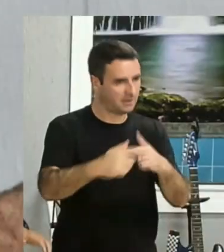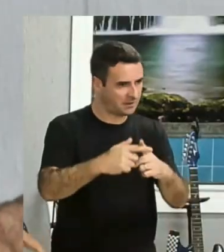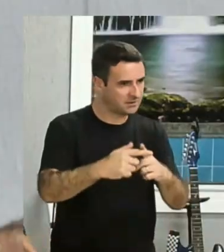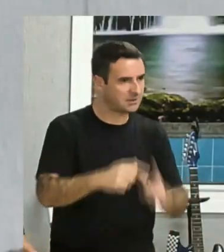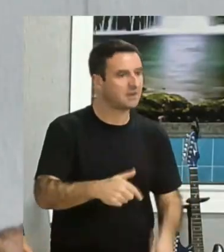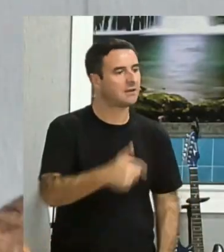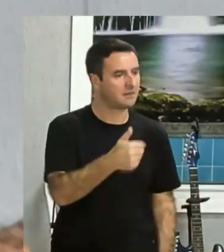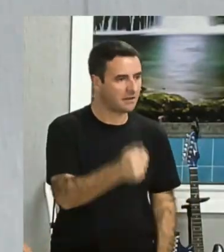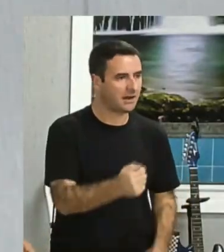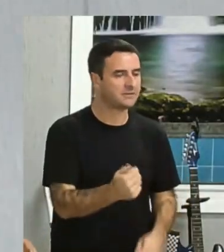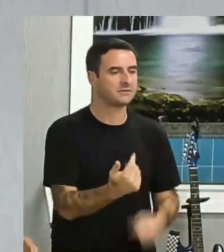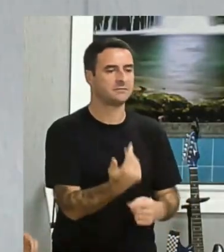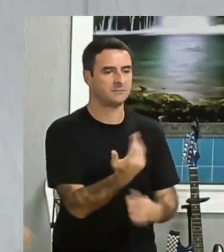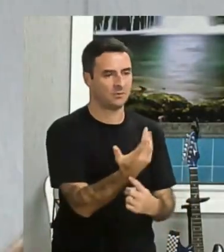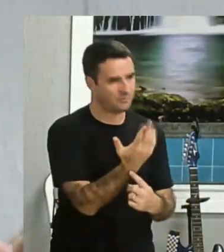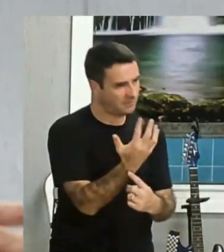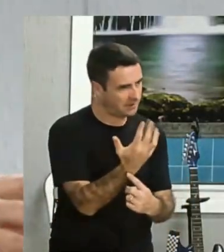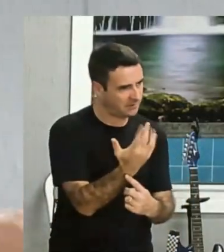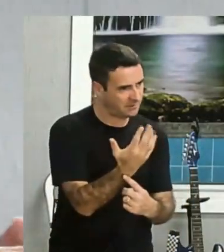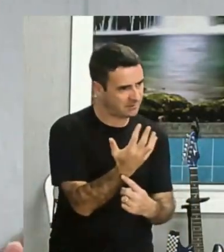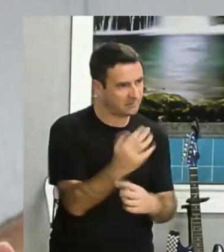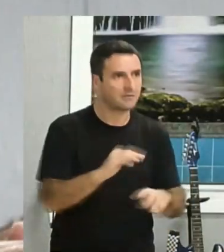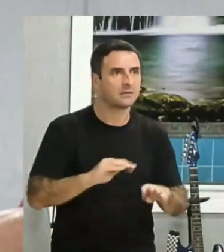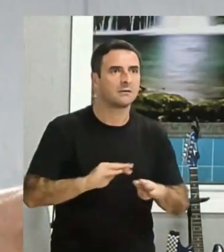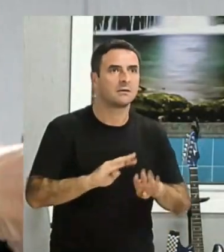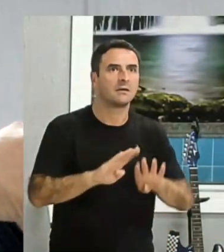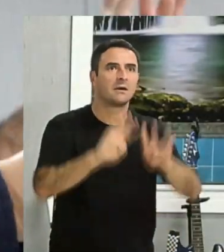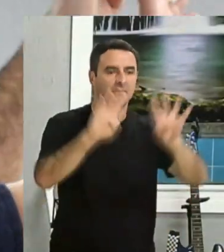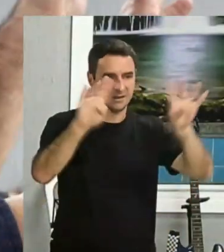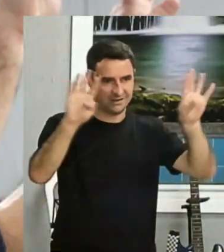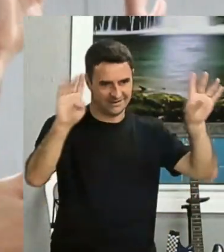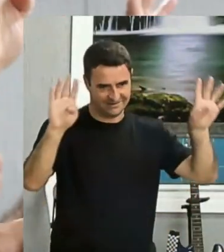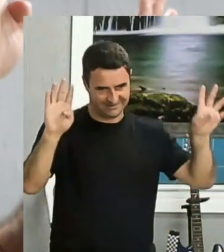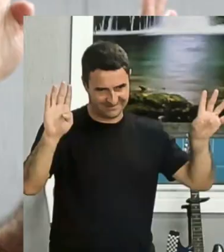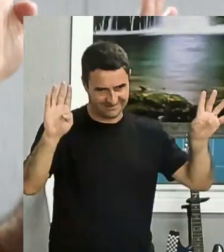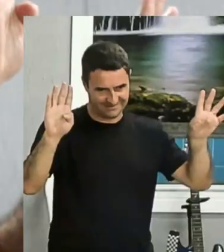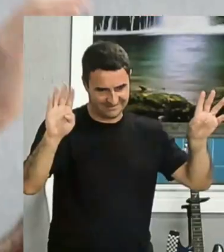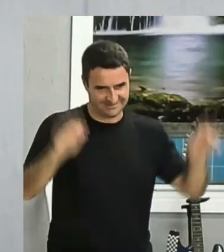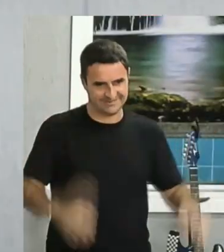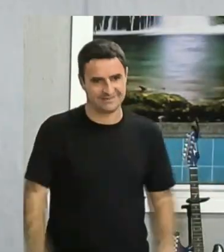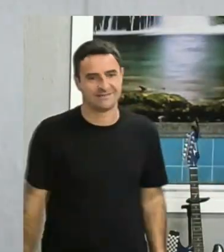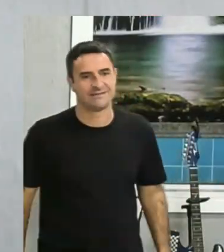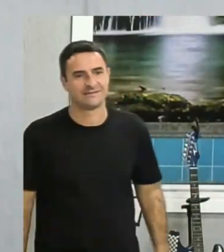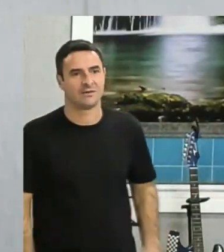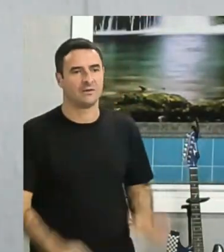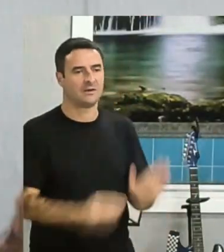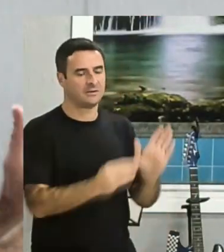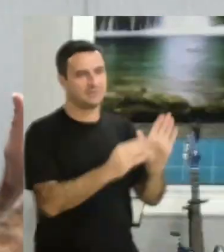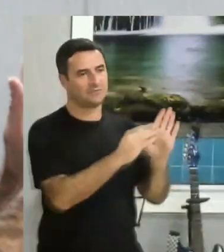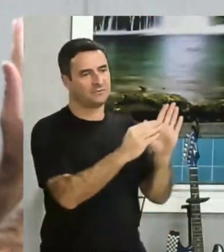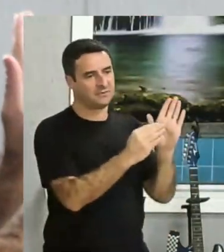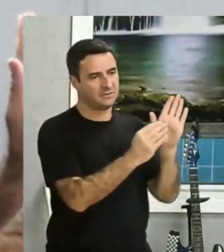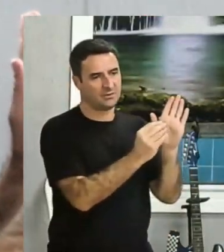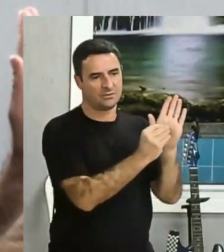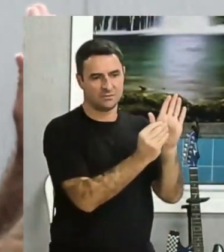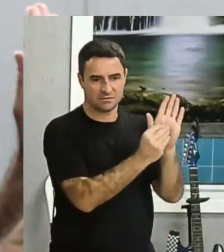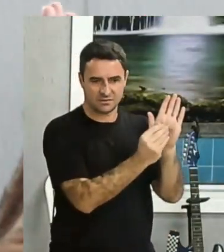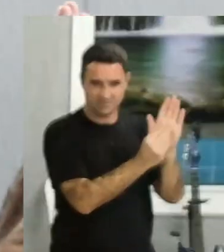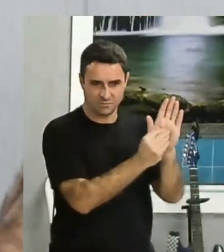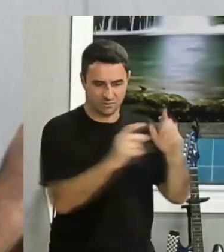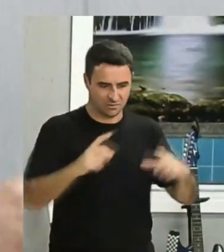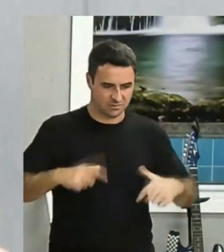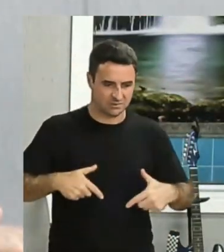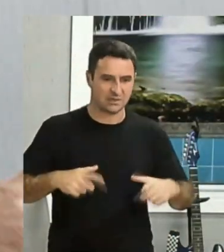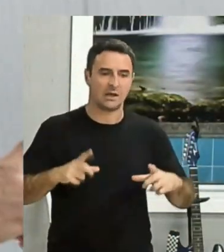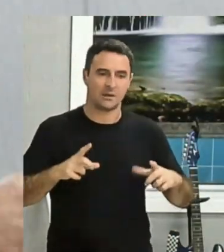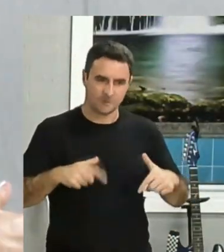o templo, porque como o menorá é o símbolo de Israel, e as